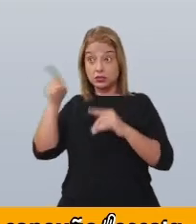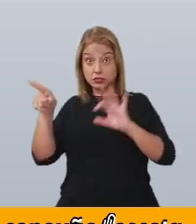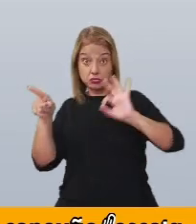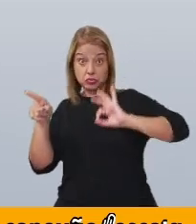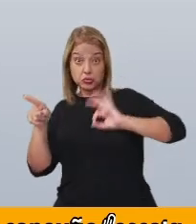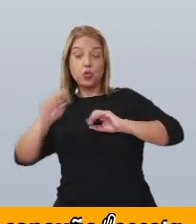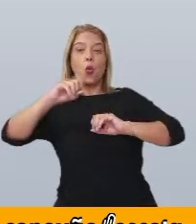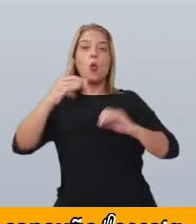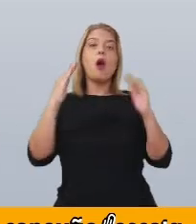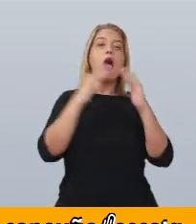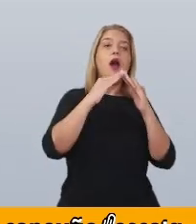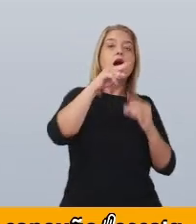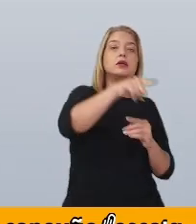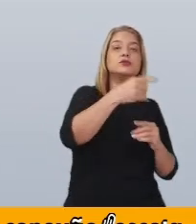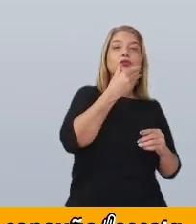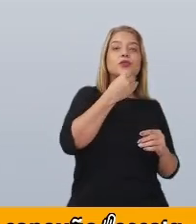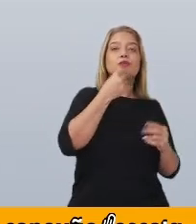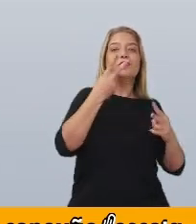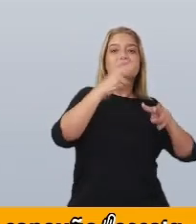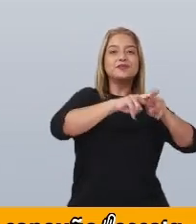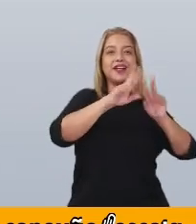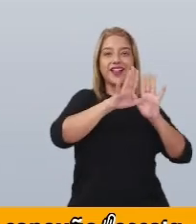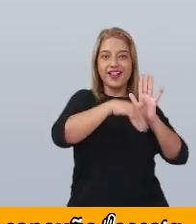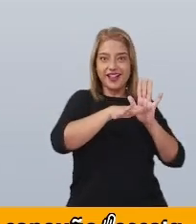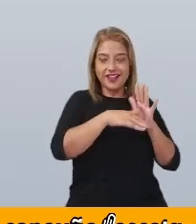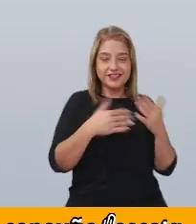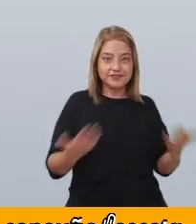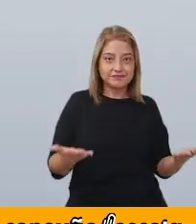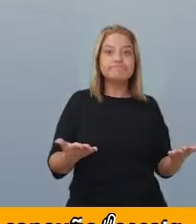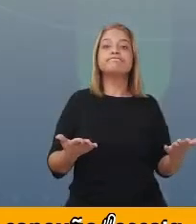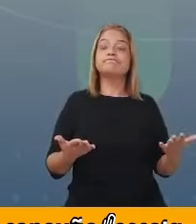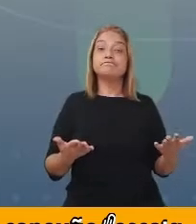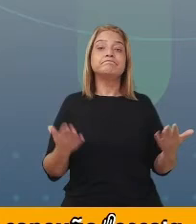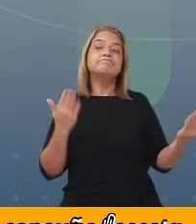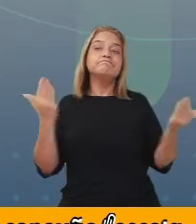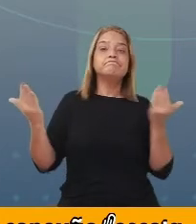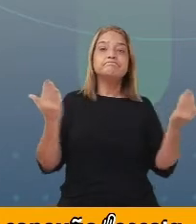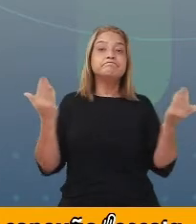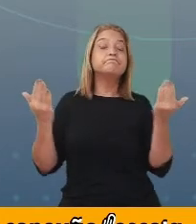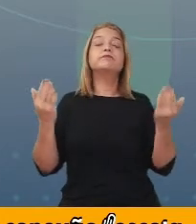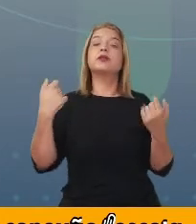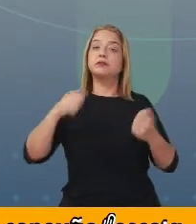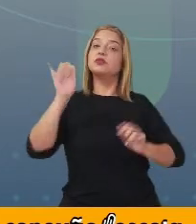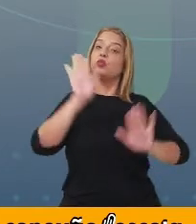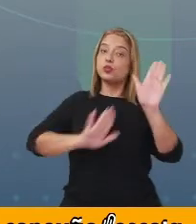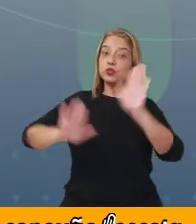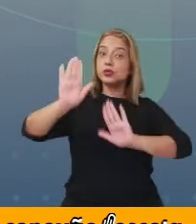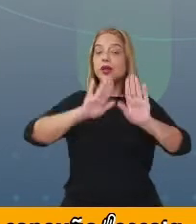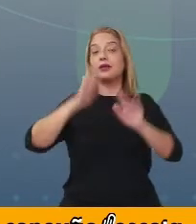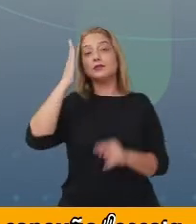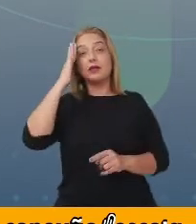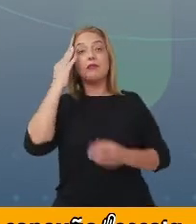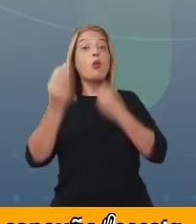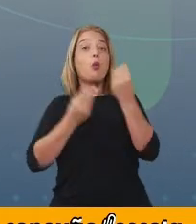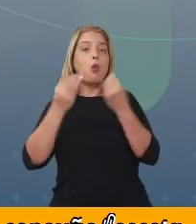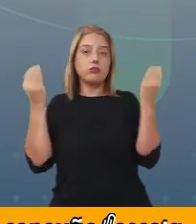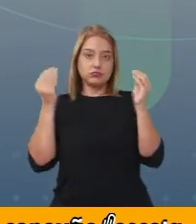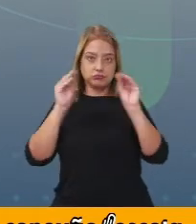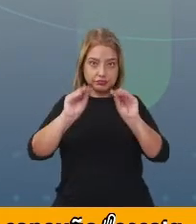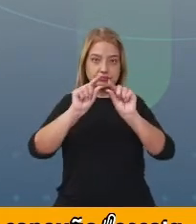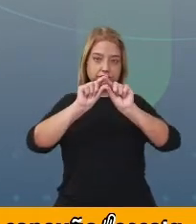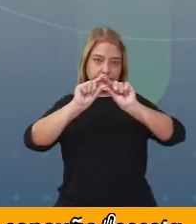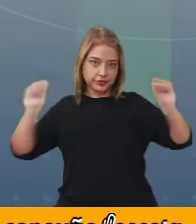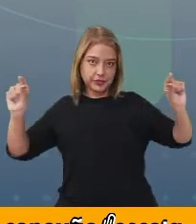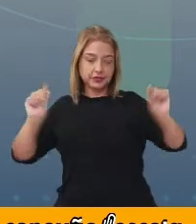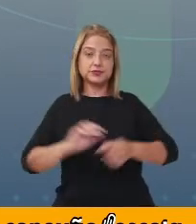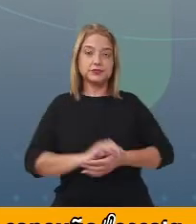policial? Ficou ambígua. Então, tem que tomar cuidado com esse tipo de construção no texto. Outra coisa